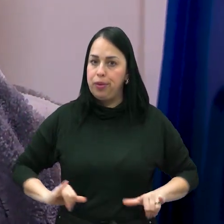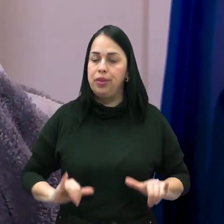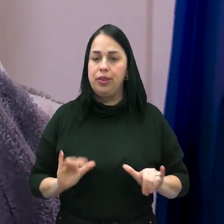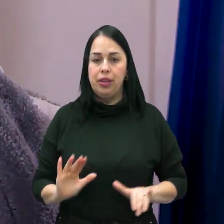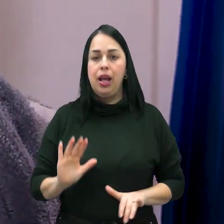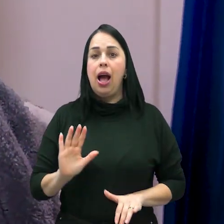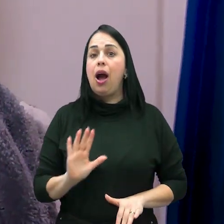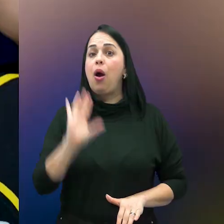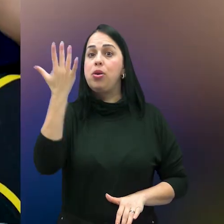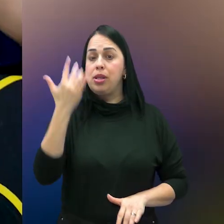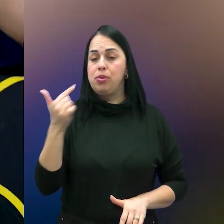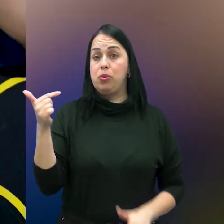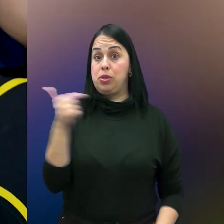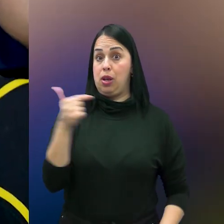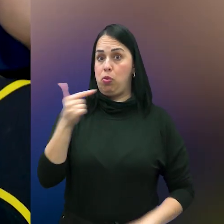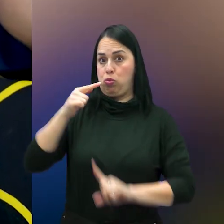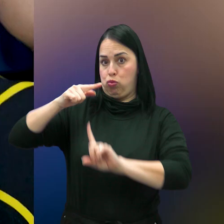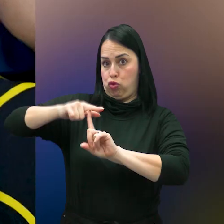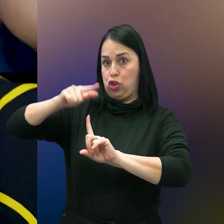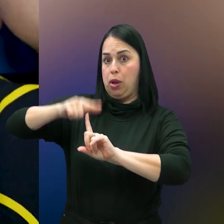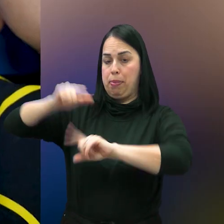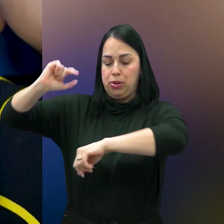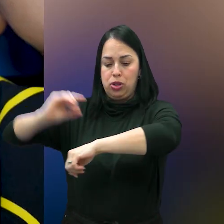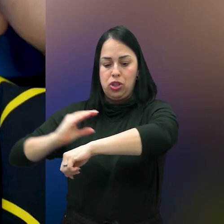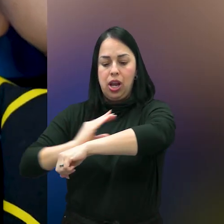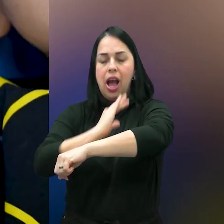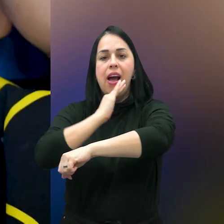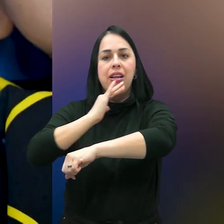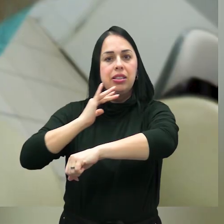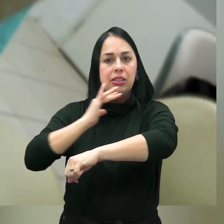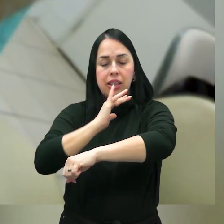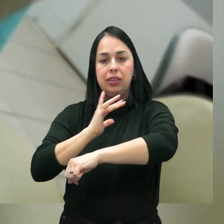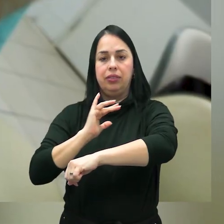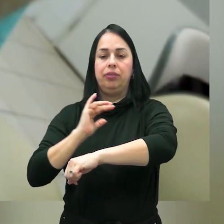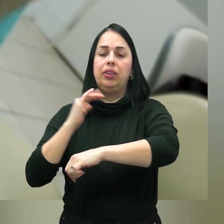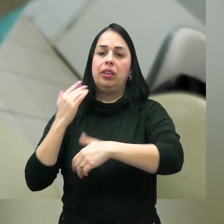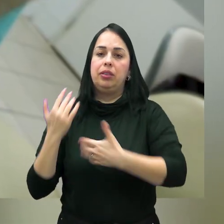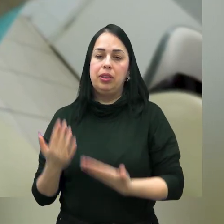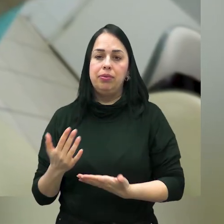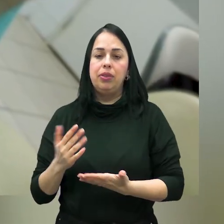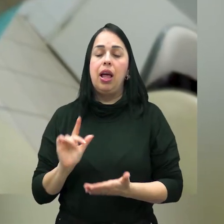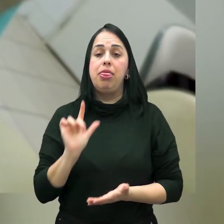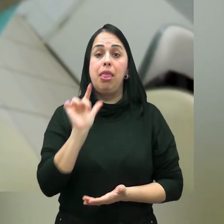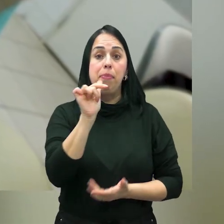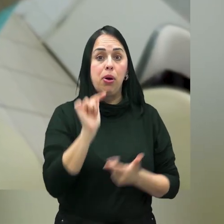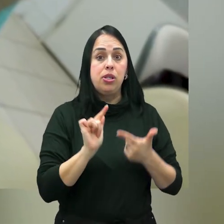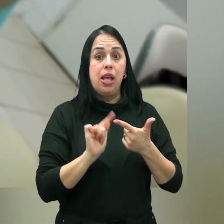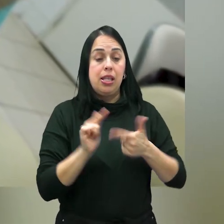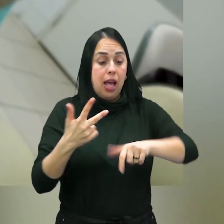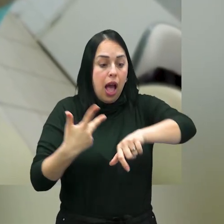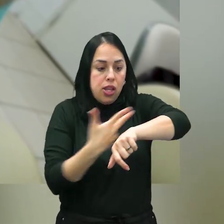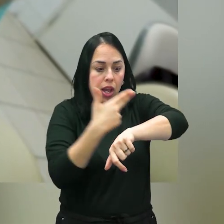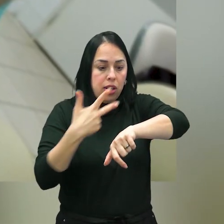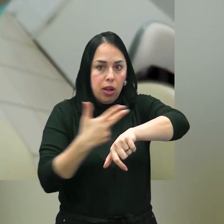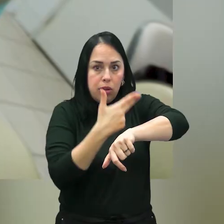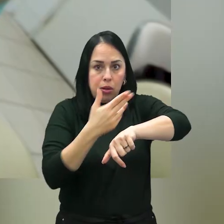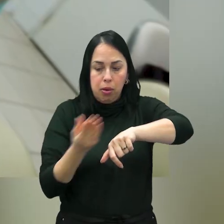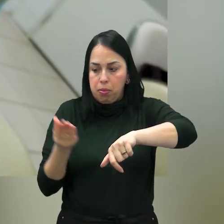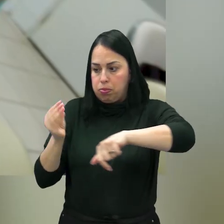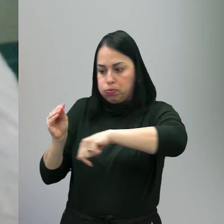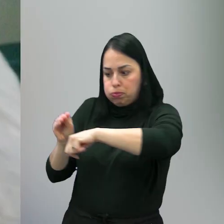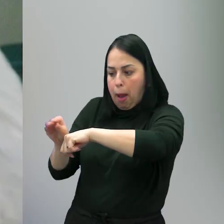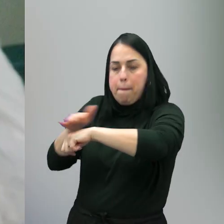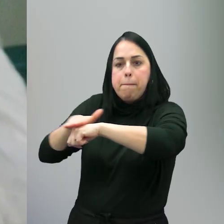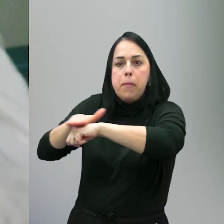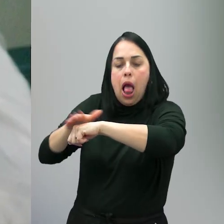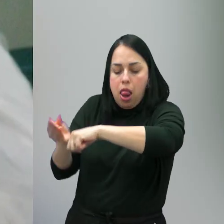de gente grande. Teve queimaduras de 2º grau na mãozinha direita após um acidente. Passou por uma cirurgia